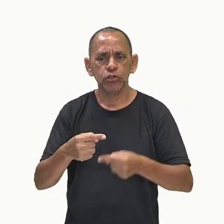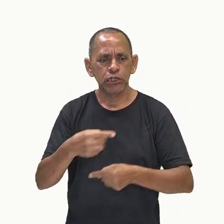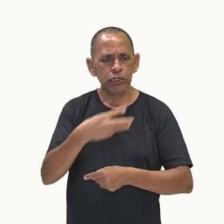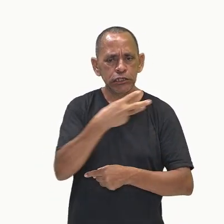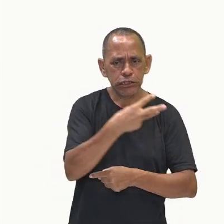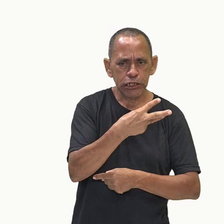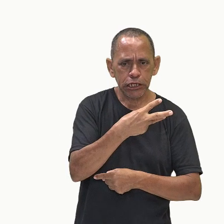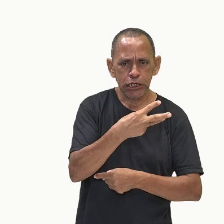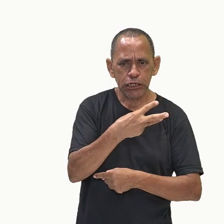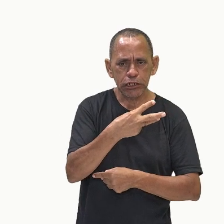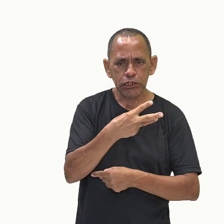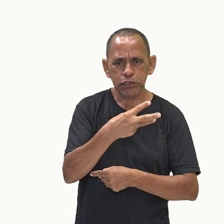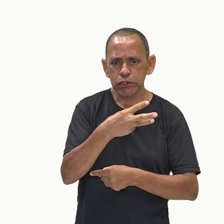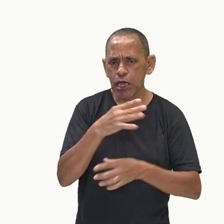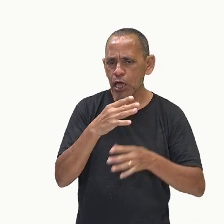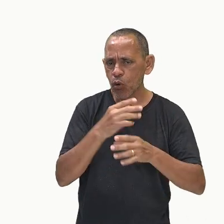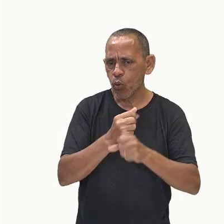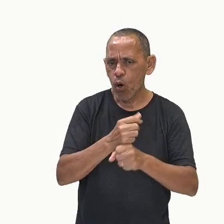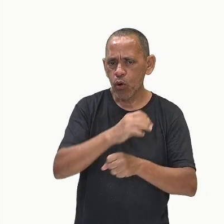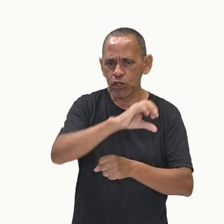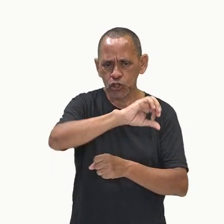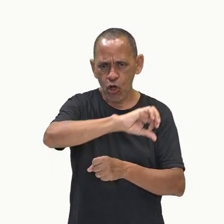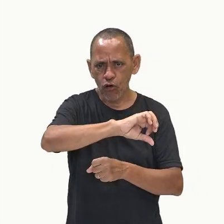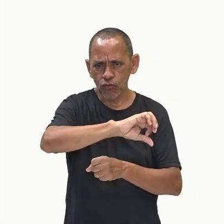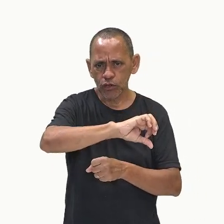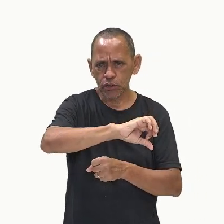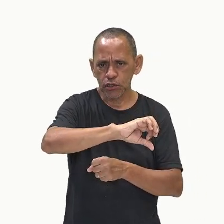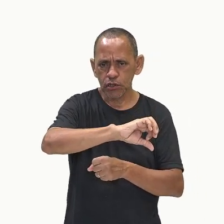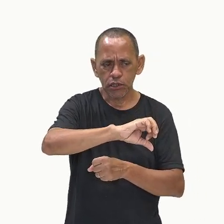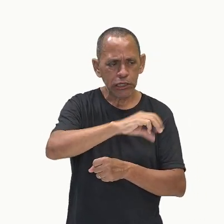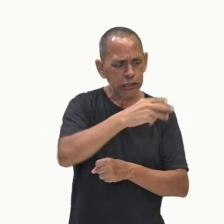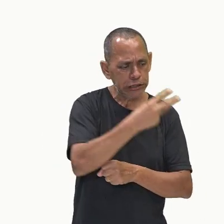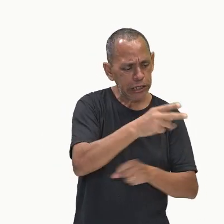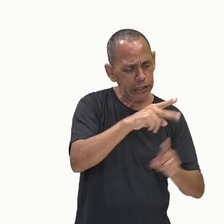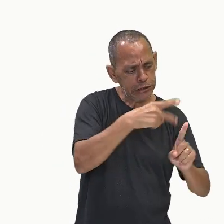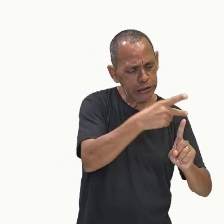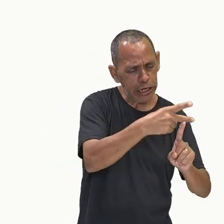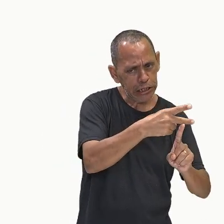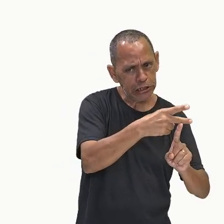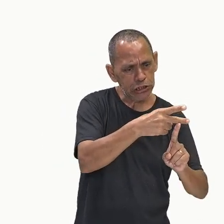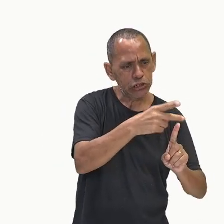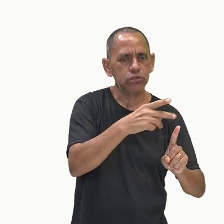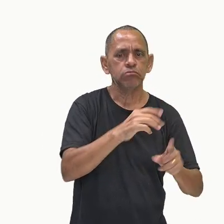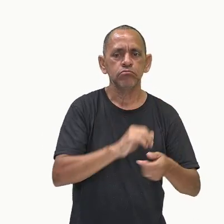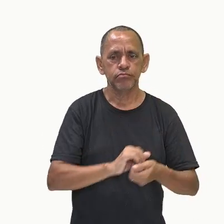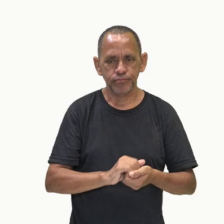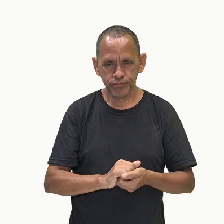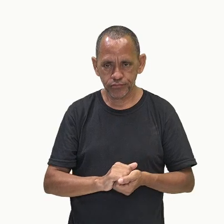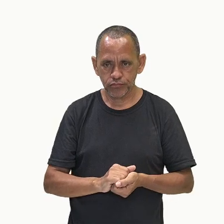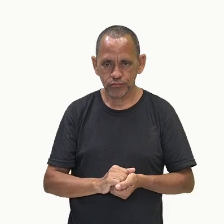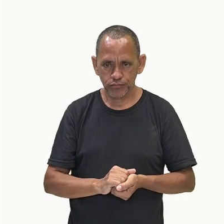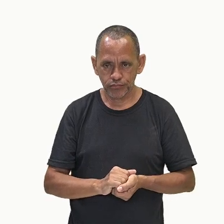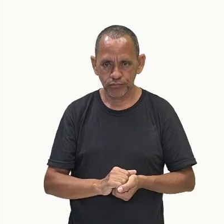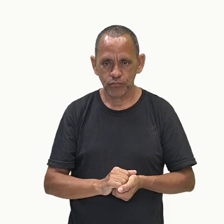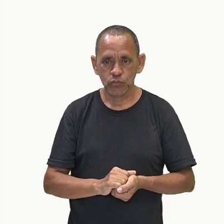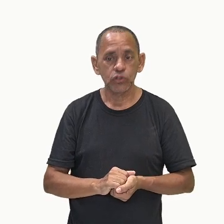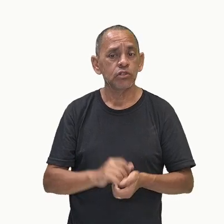raiz quadrada de 9? É, porque raiz quadrada de 9 é 3. Da mesma